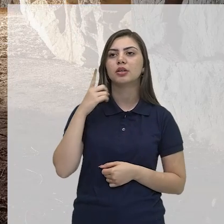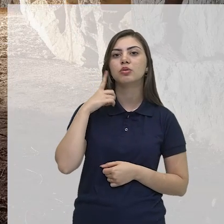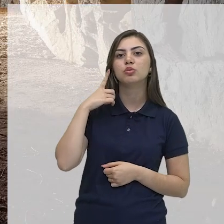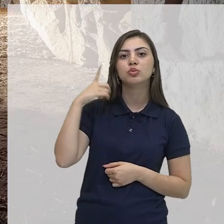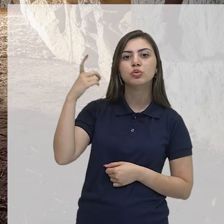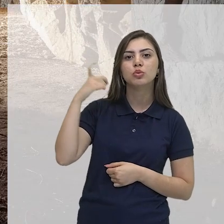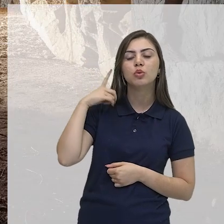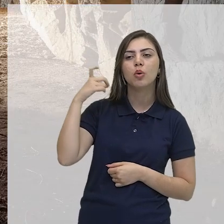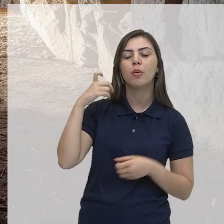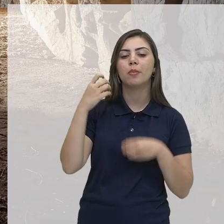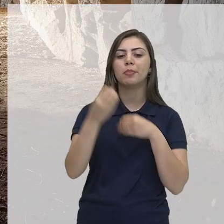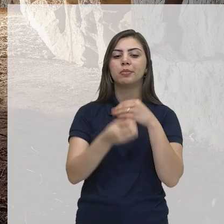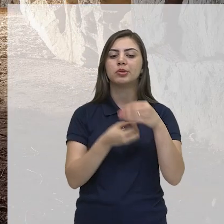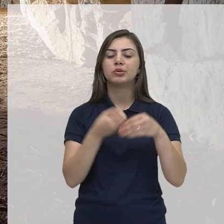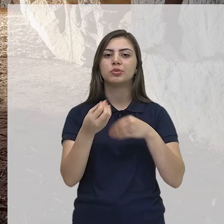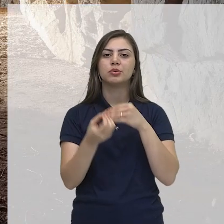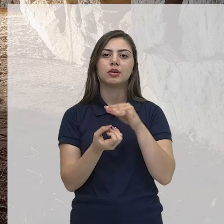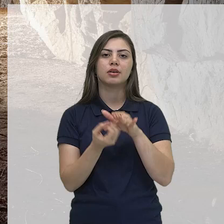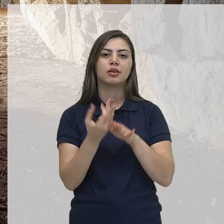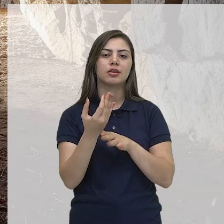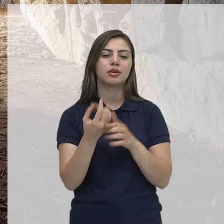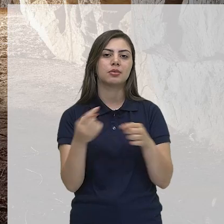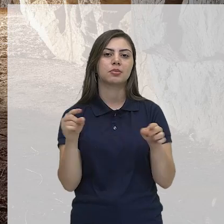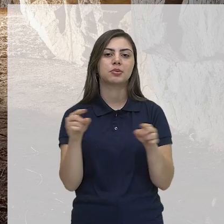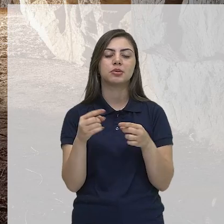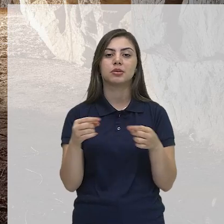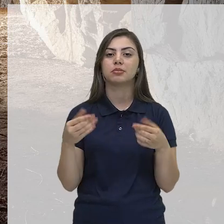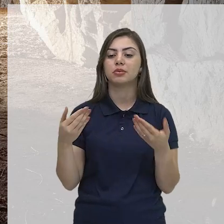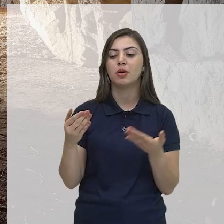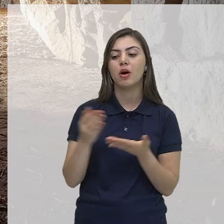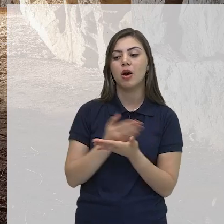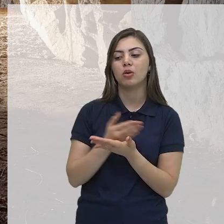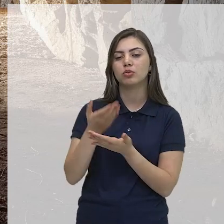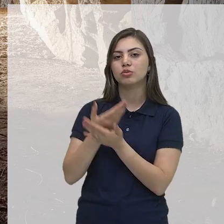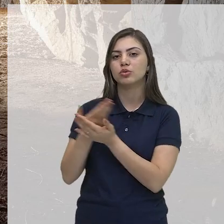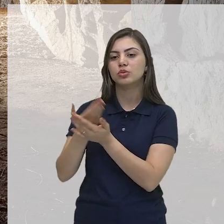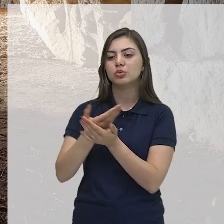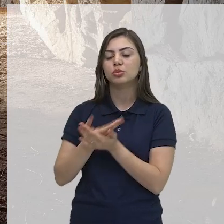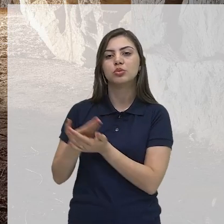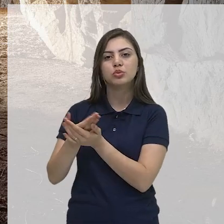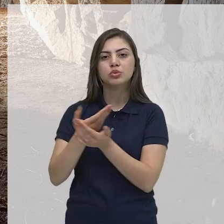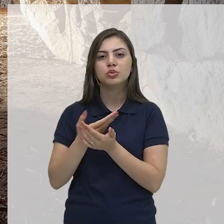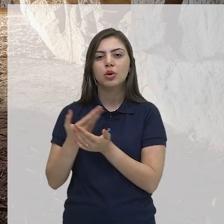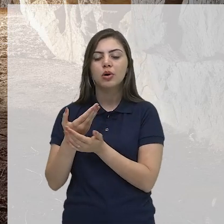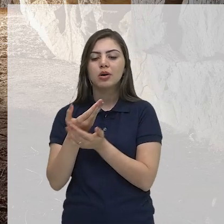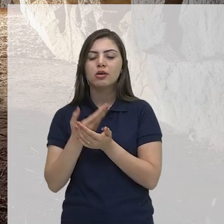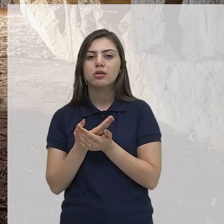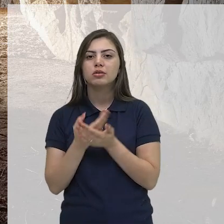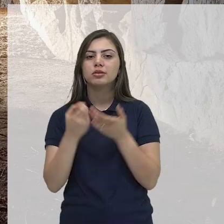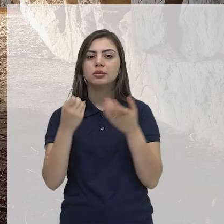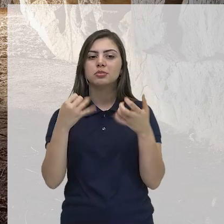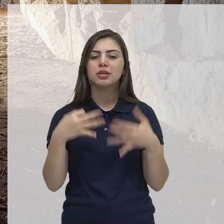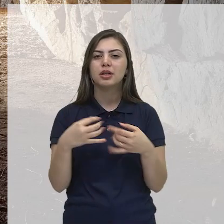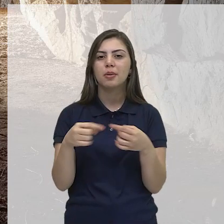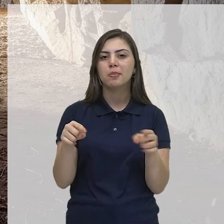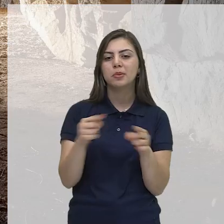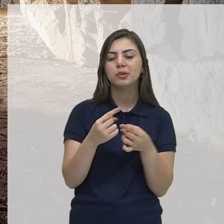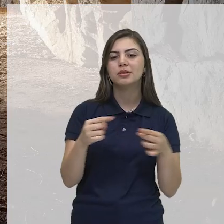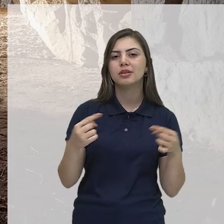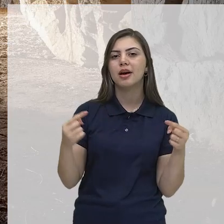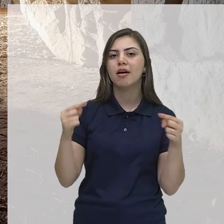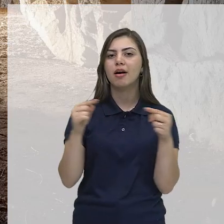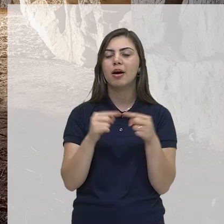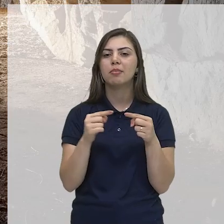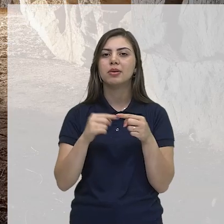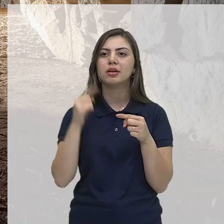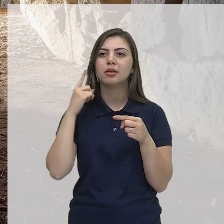das definições de música que alguns estudiosos definem é que é a combinação de sons, de momentos de sons,